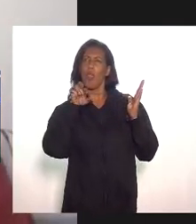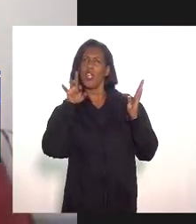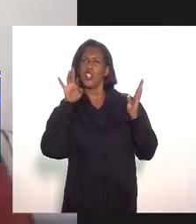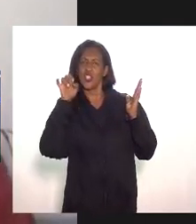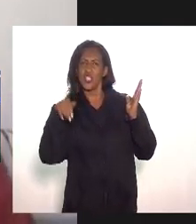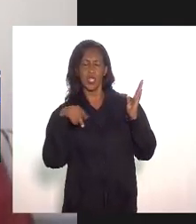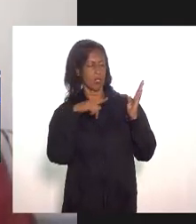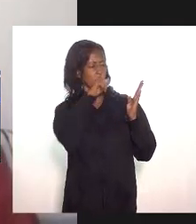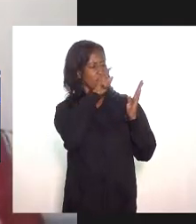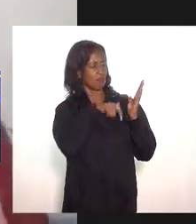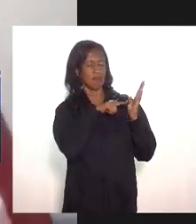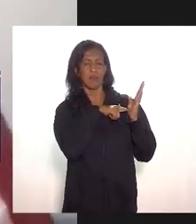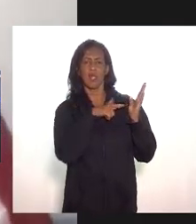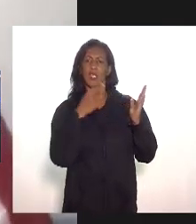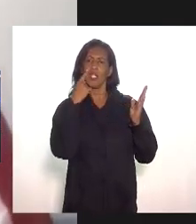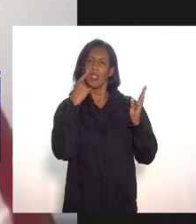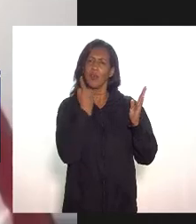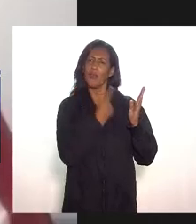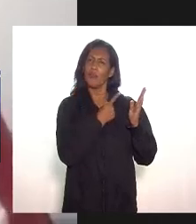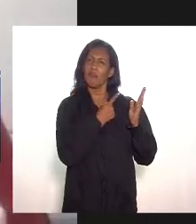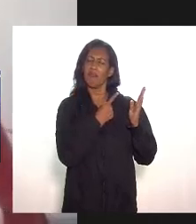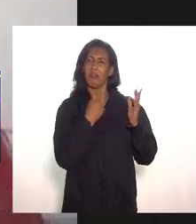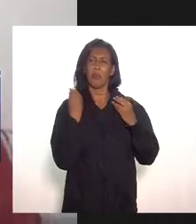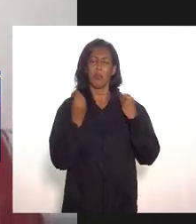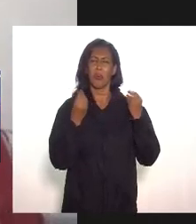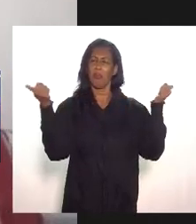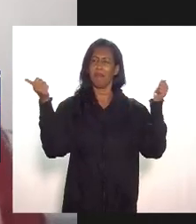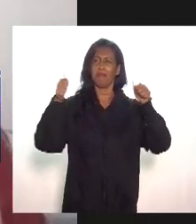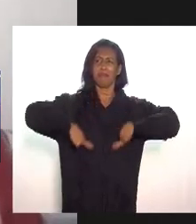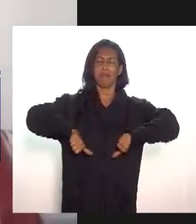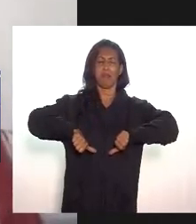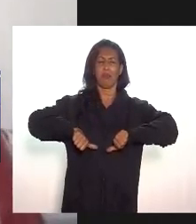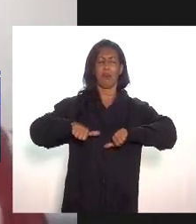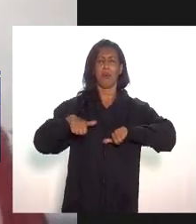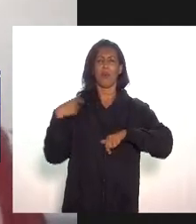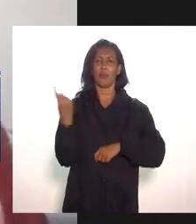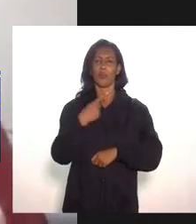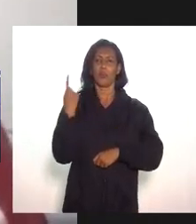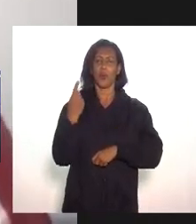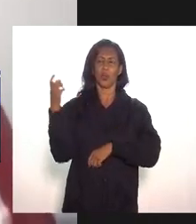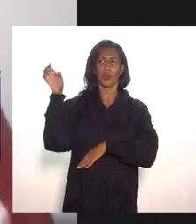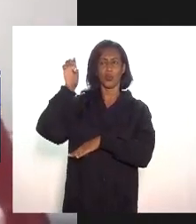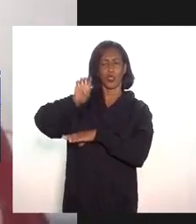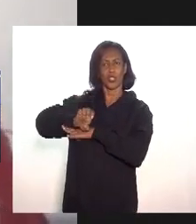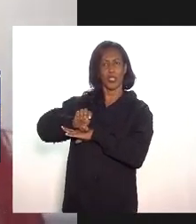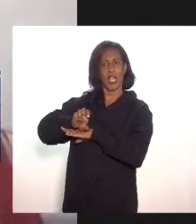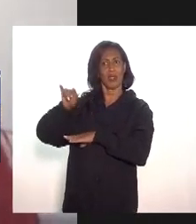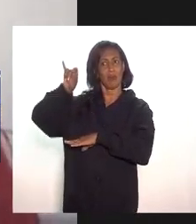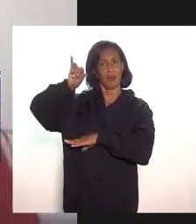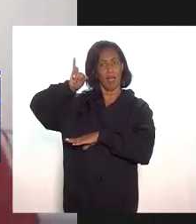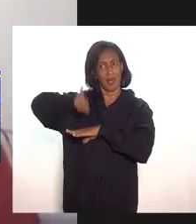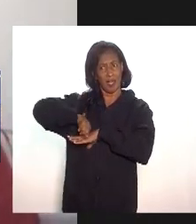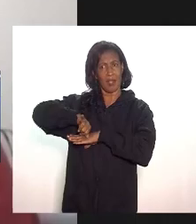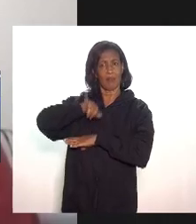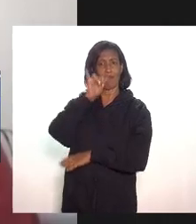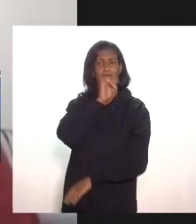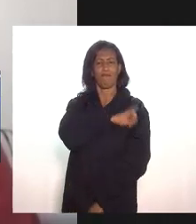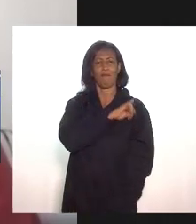gente vê um cenário ainda mais catastrófico para o nosso estado e também para a capital do Rio de Janeiro,